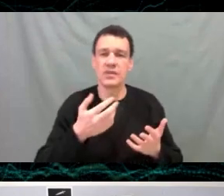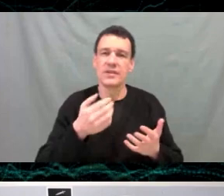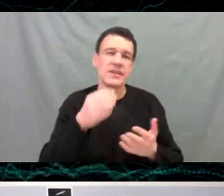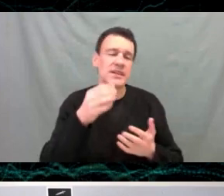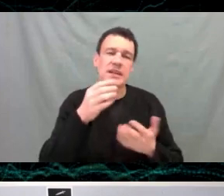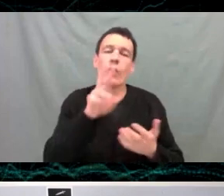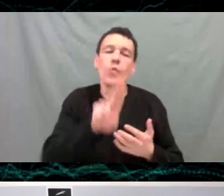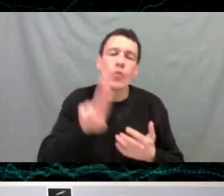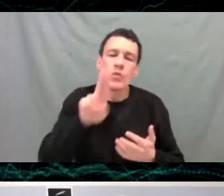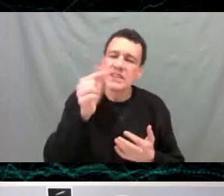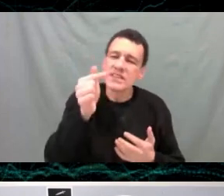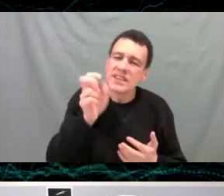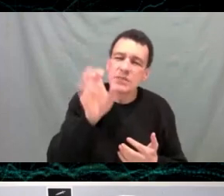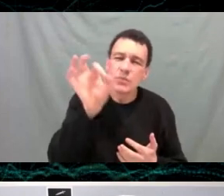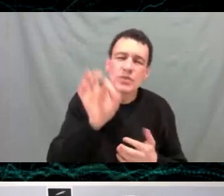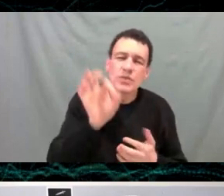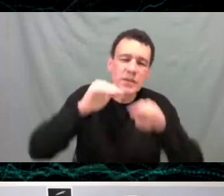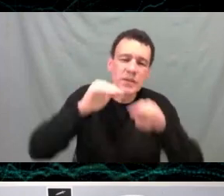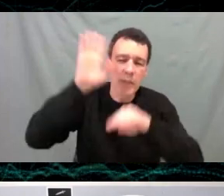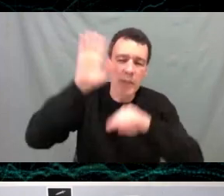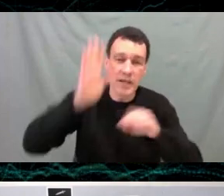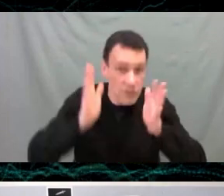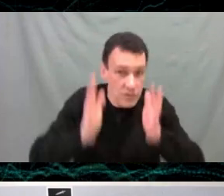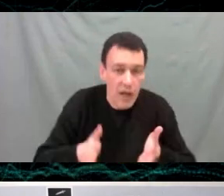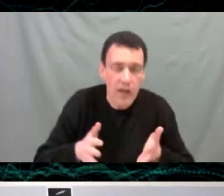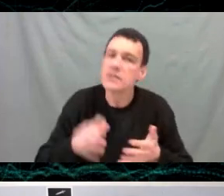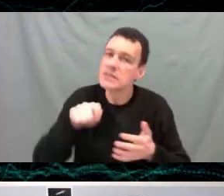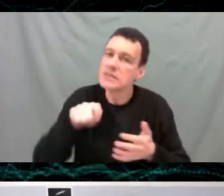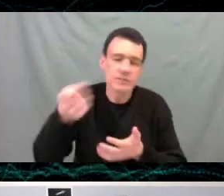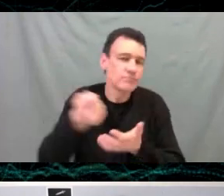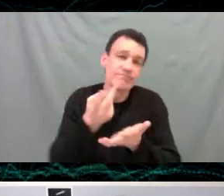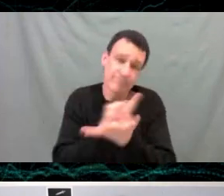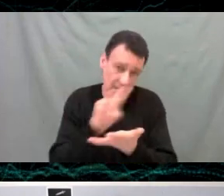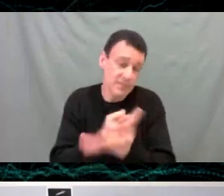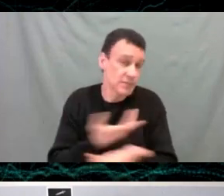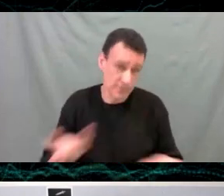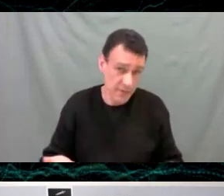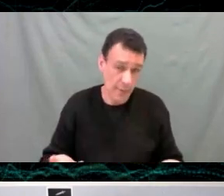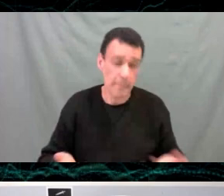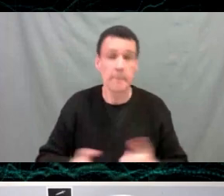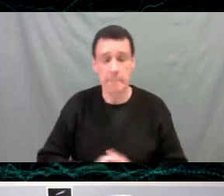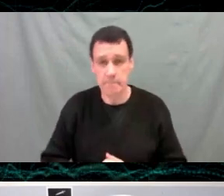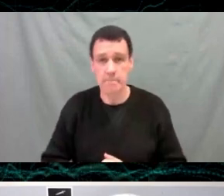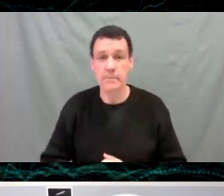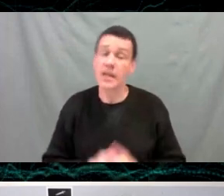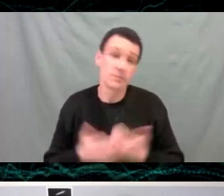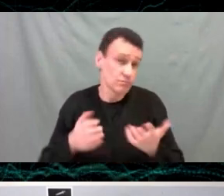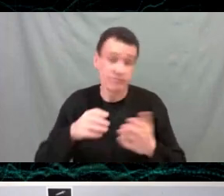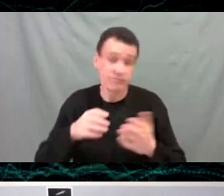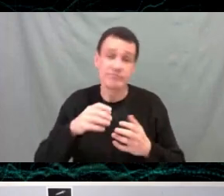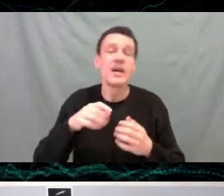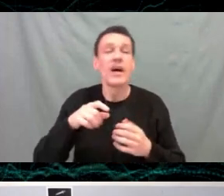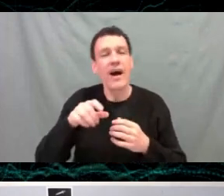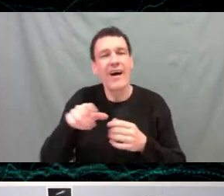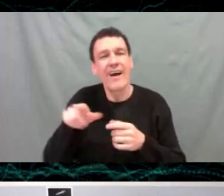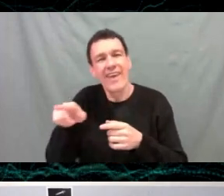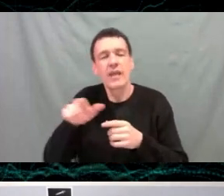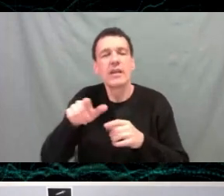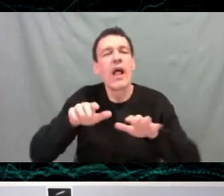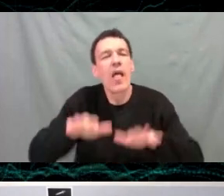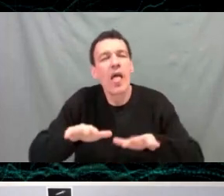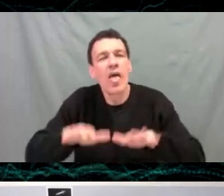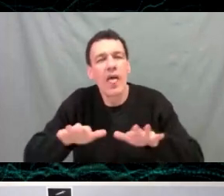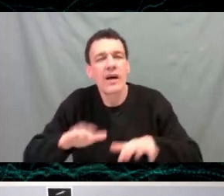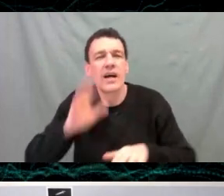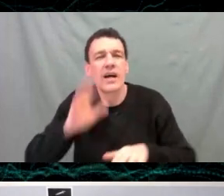uso, eu não tô funcionando como esperado, tá? E então isso tá degradando performance, isso ou vai degradar performance,